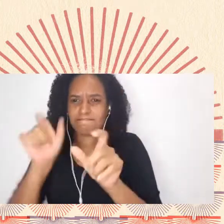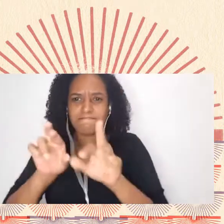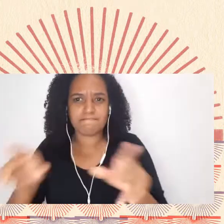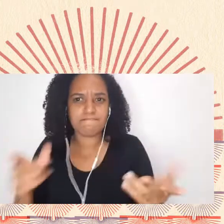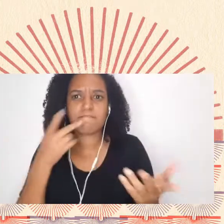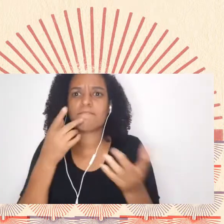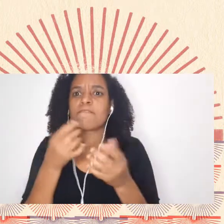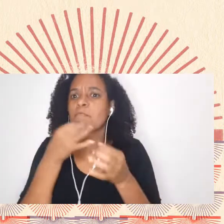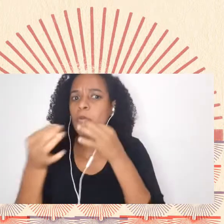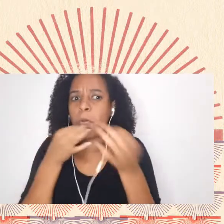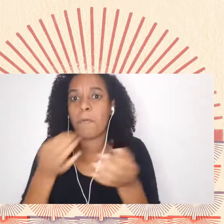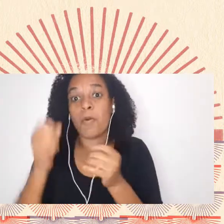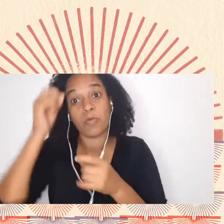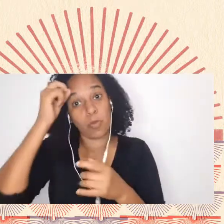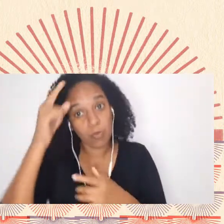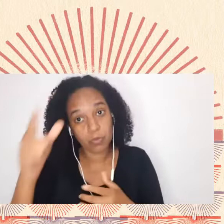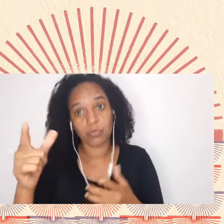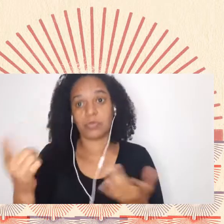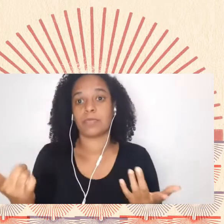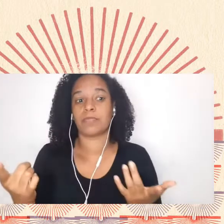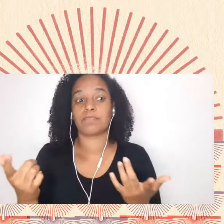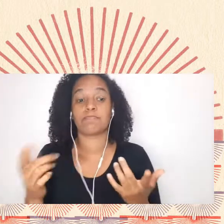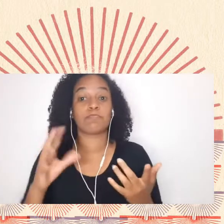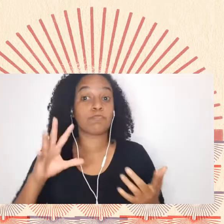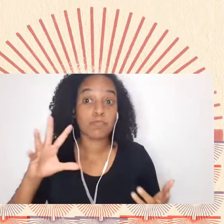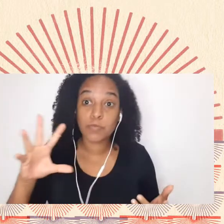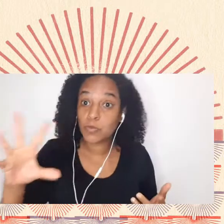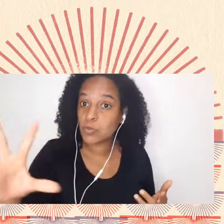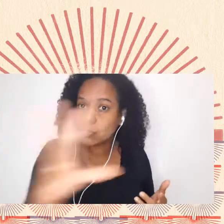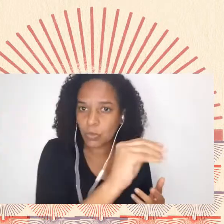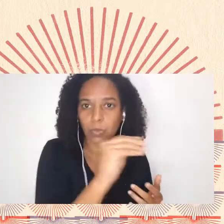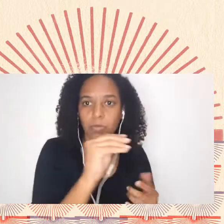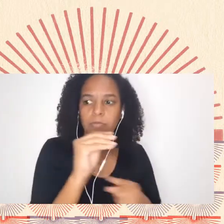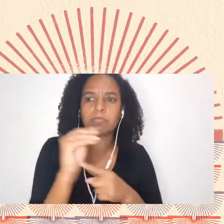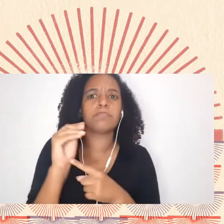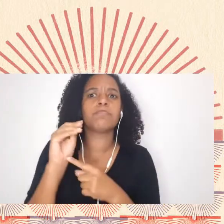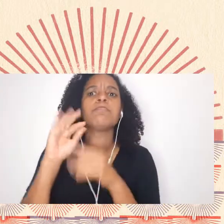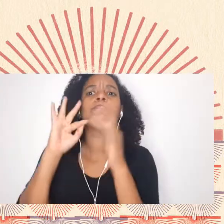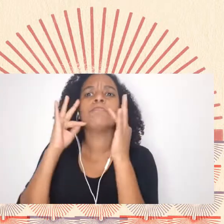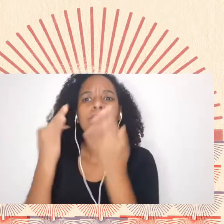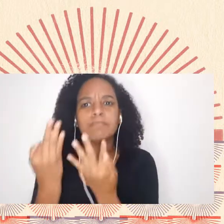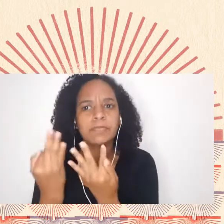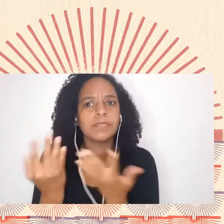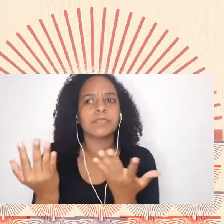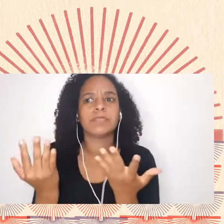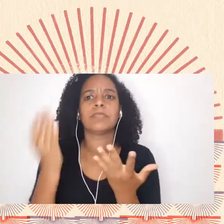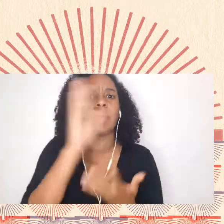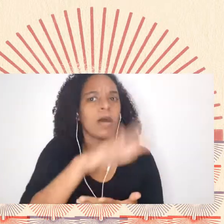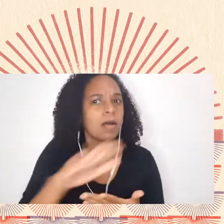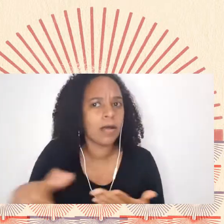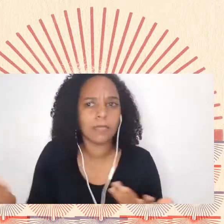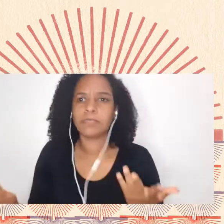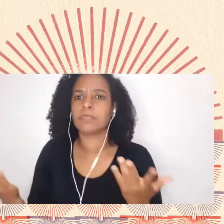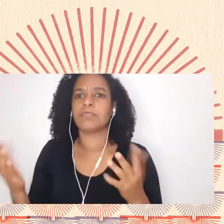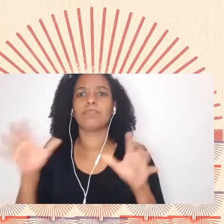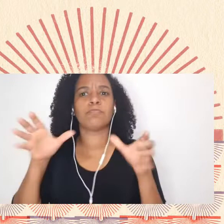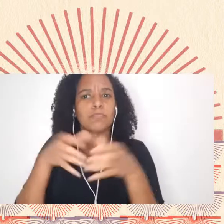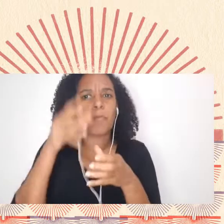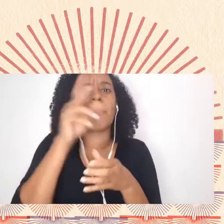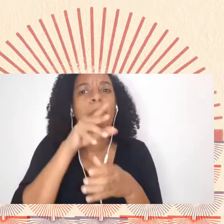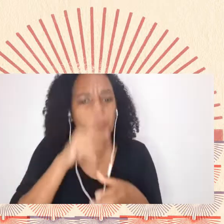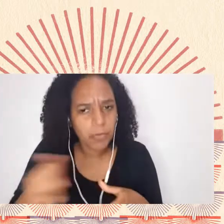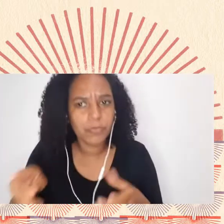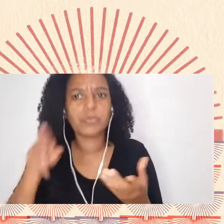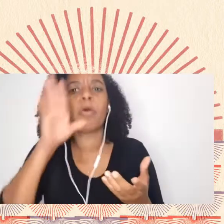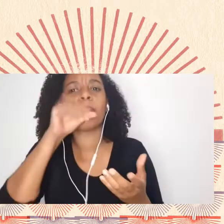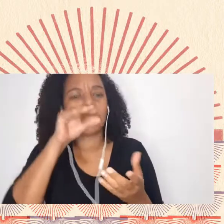democratização da cultura, onde todos, família, alunos, equipe,